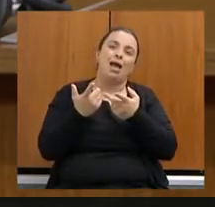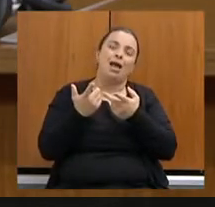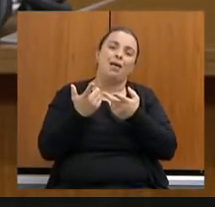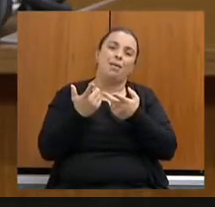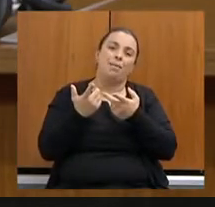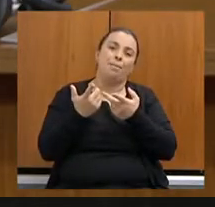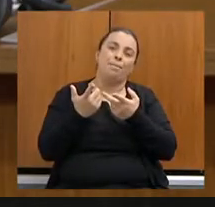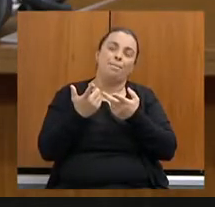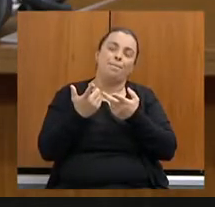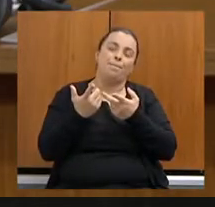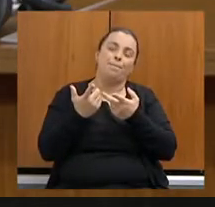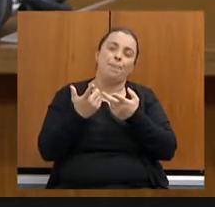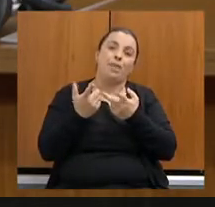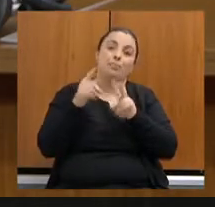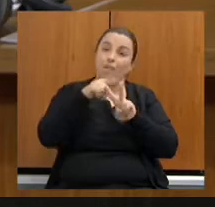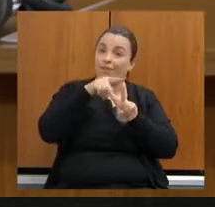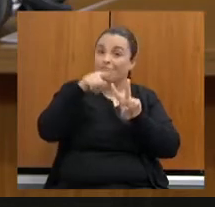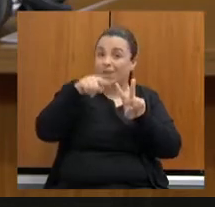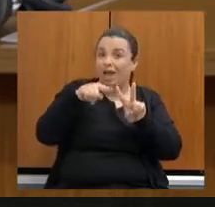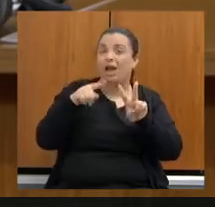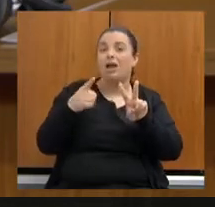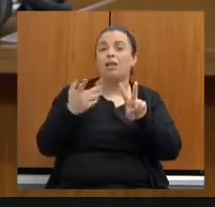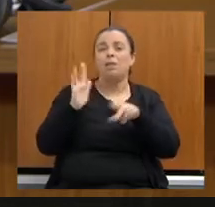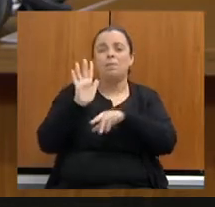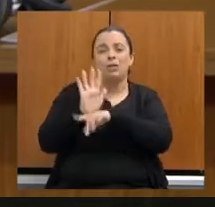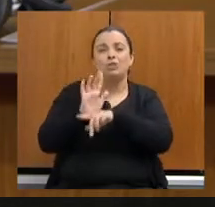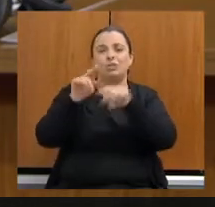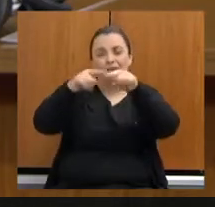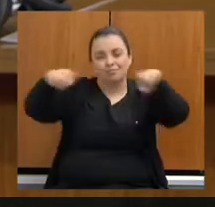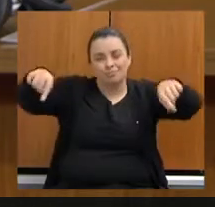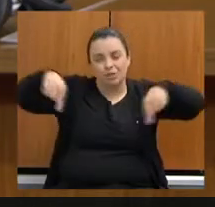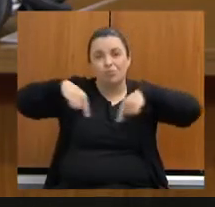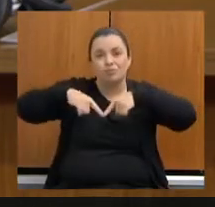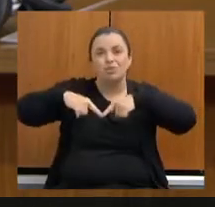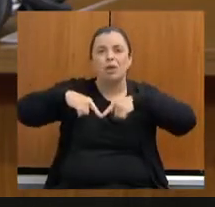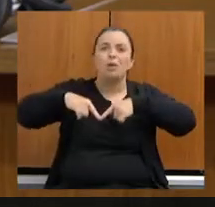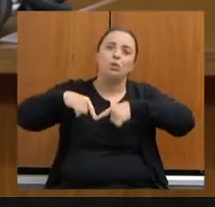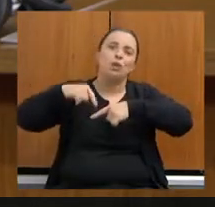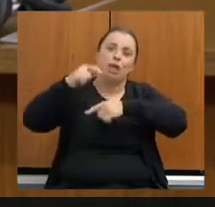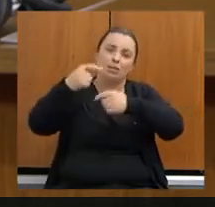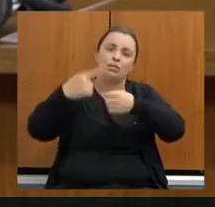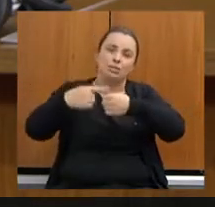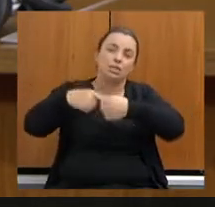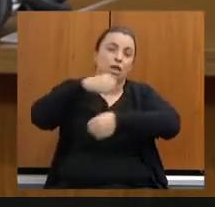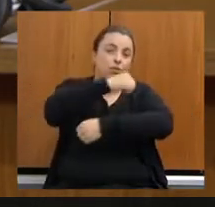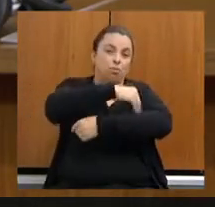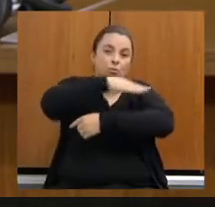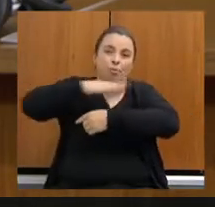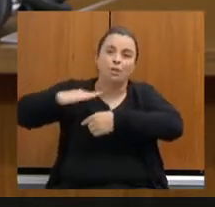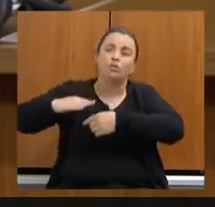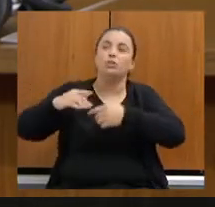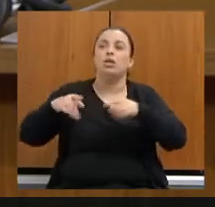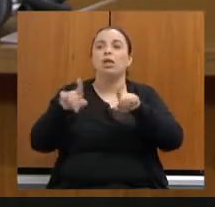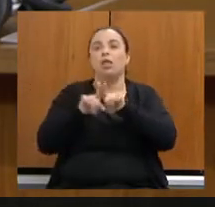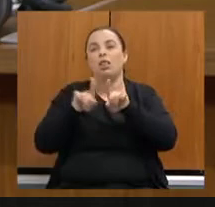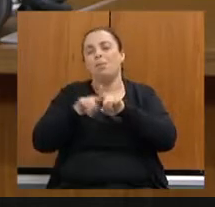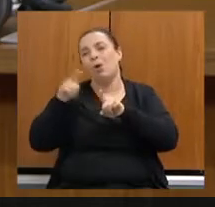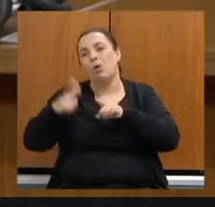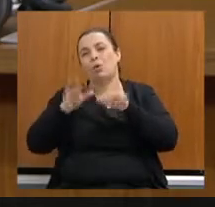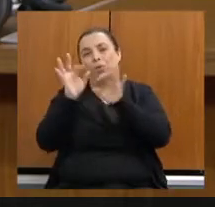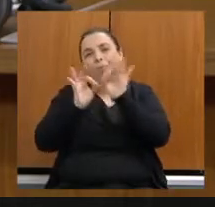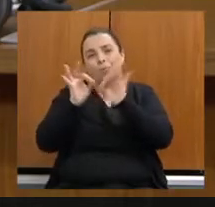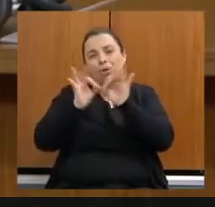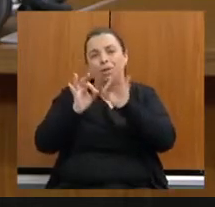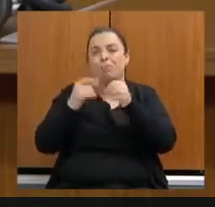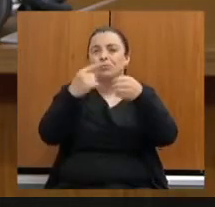a toda a sociedade o município de Brumadinho E também o programa a todos os municípios da Bacia do Paraopeba